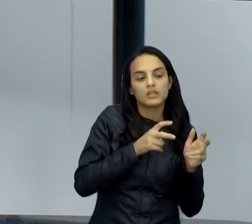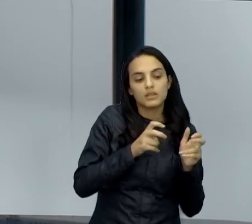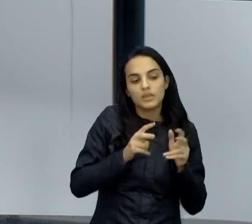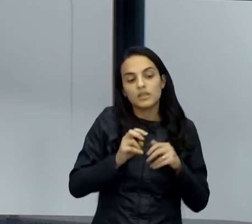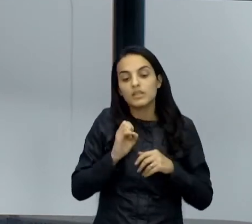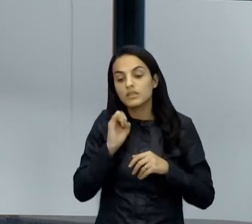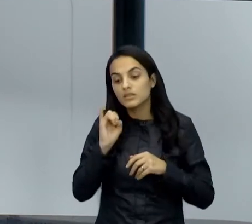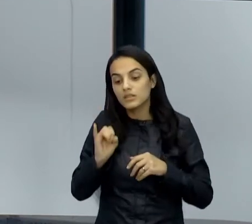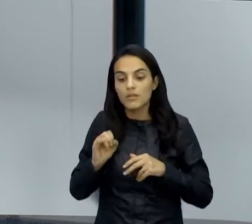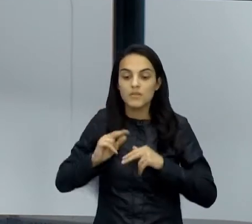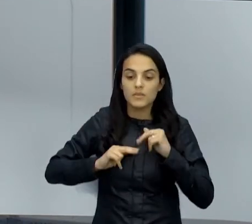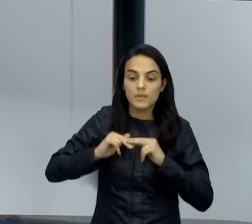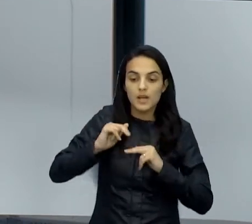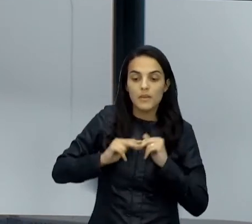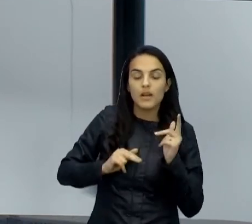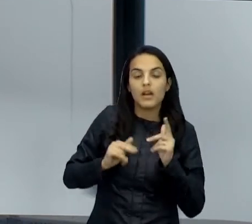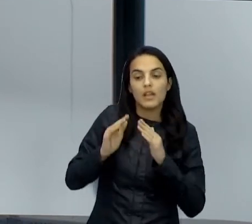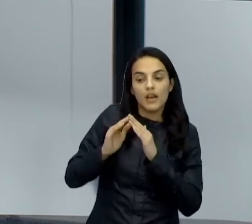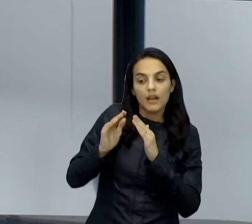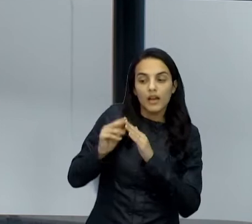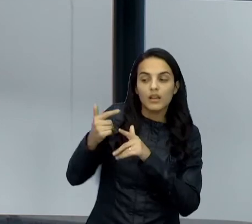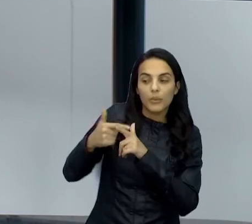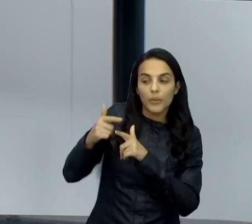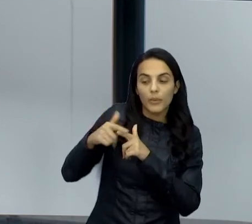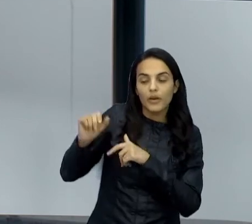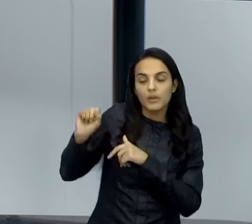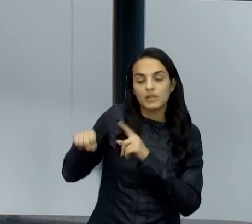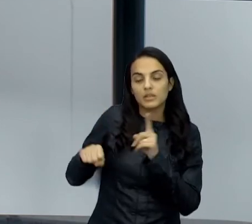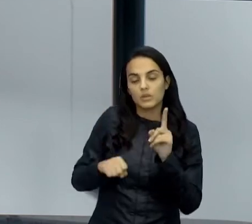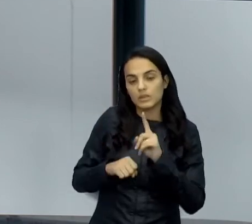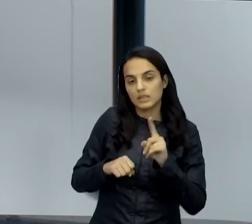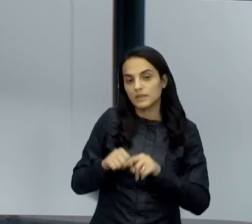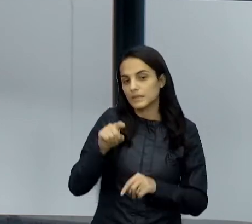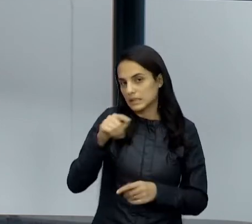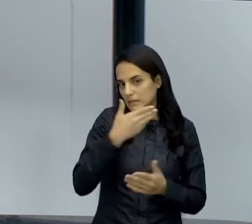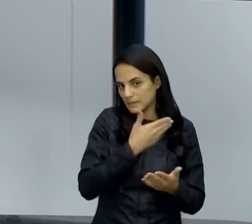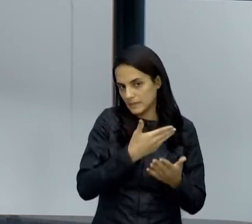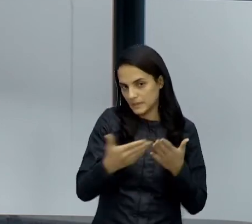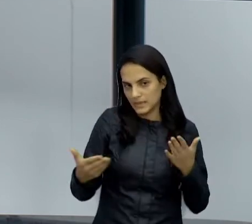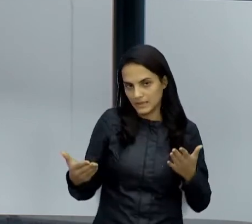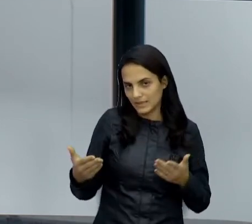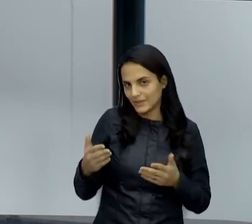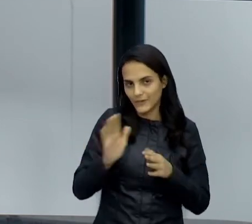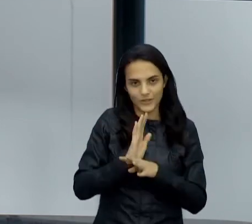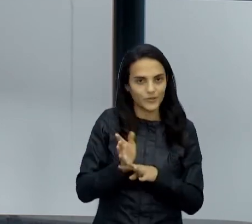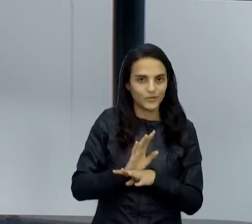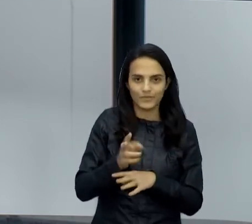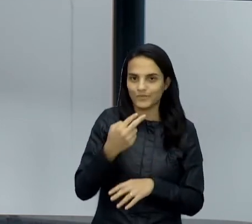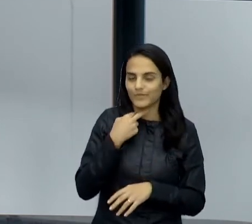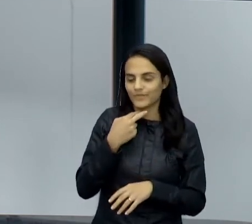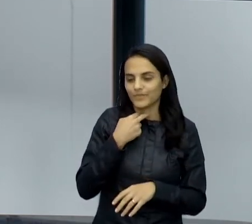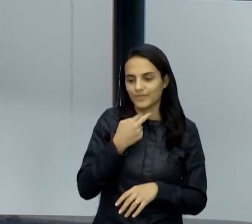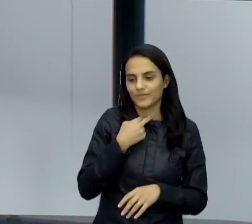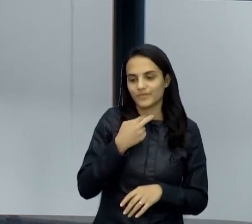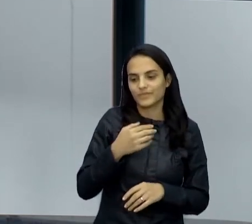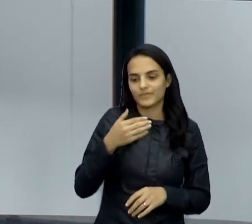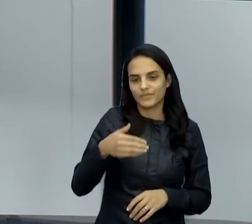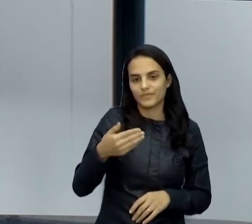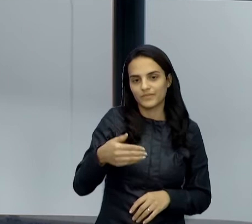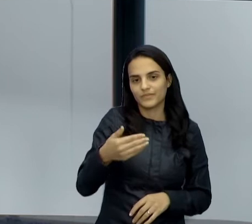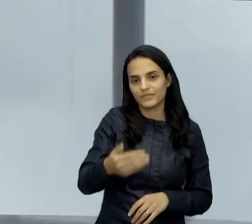se um aparelho eletrodoméstico da nossa casa tem problema, tá bom? Você não pode perder o próximo vídeo aqui sobre essa